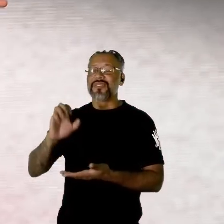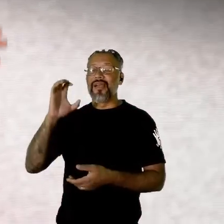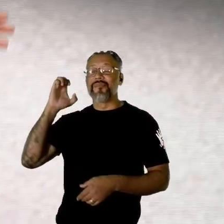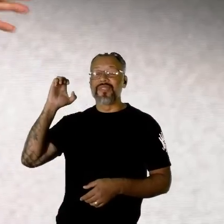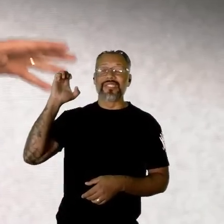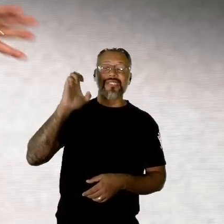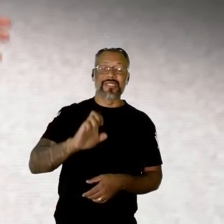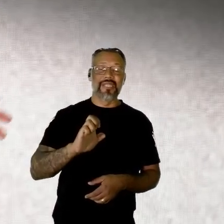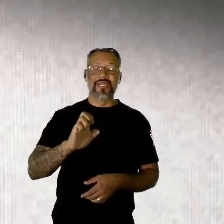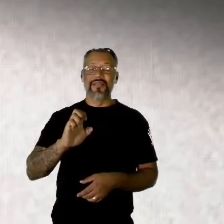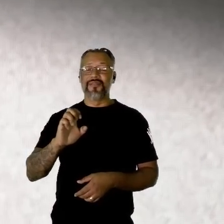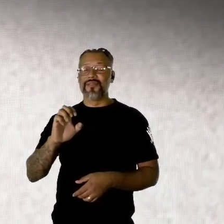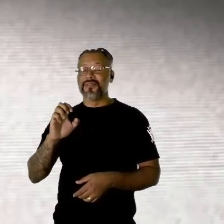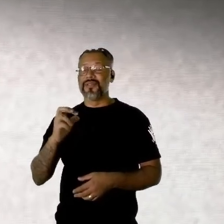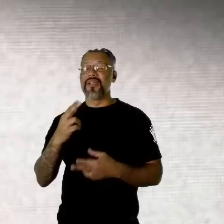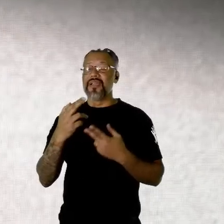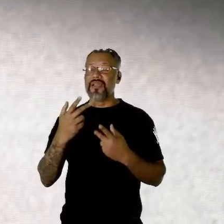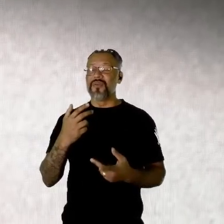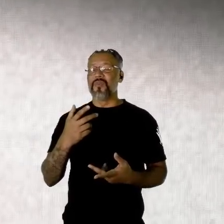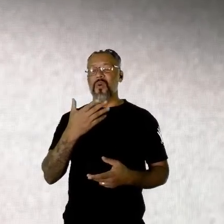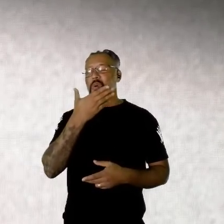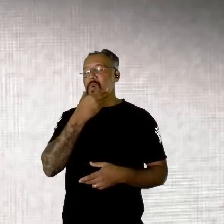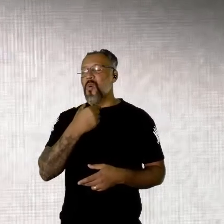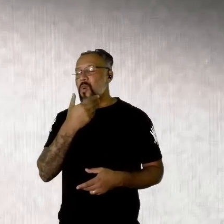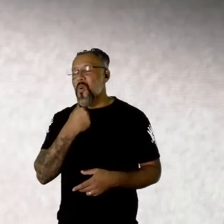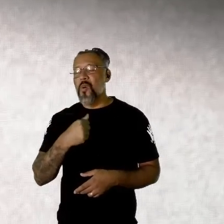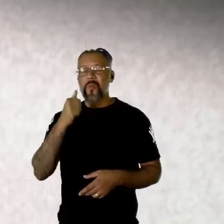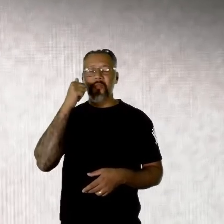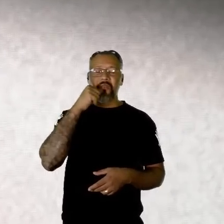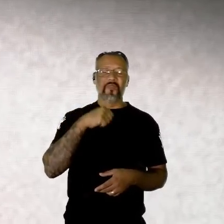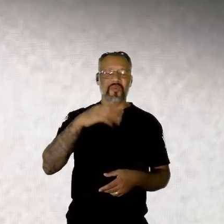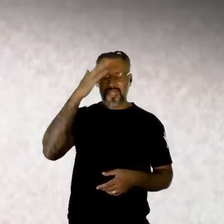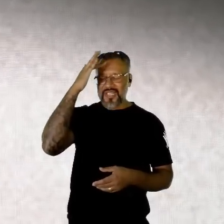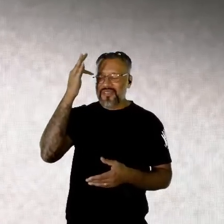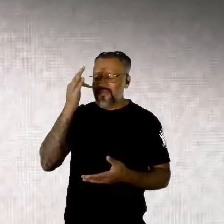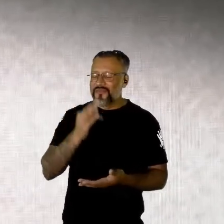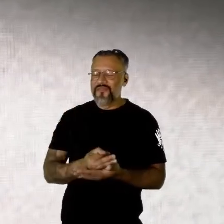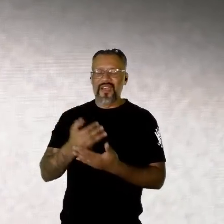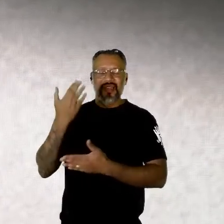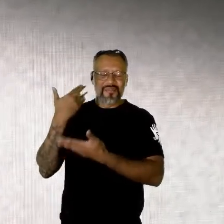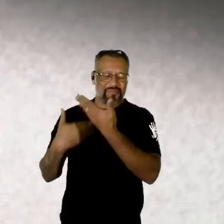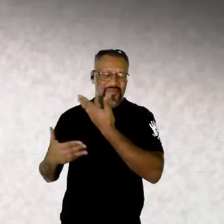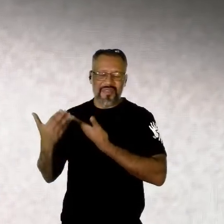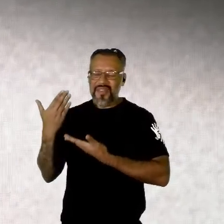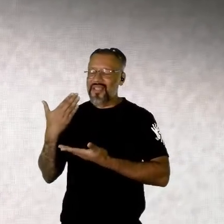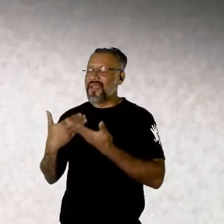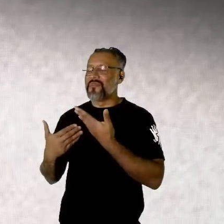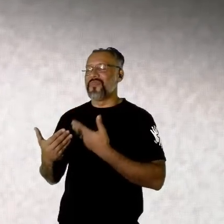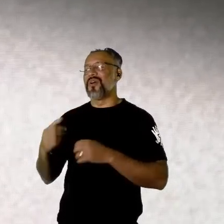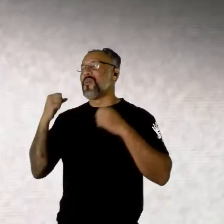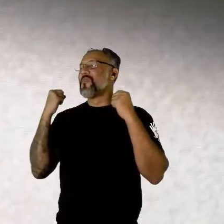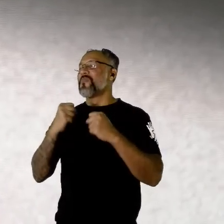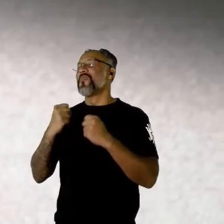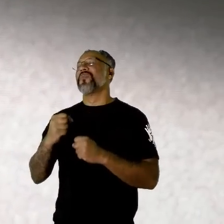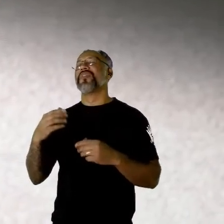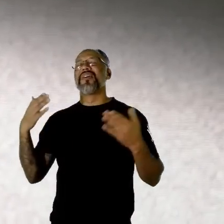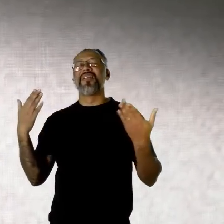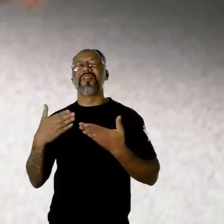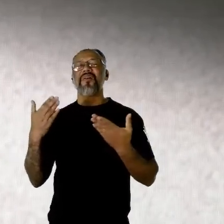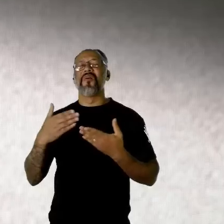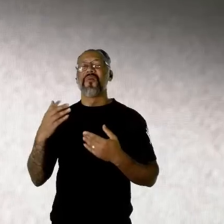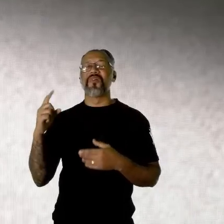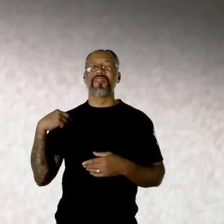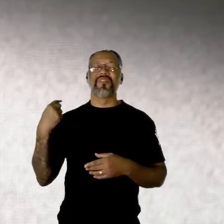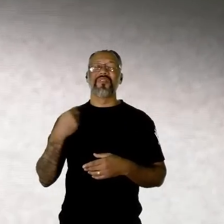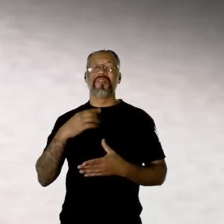de selou seu homem de mulheres de fé é o poder que vem aqui nesta manhã é o poder que embriague a nossa alma